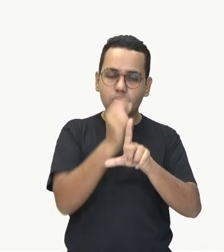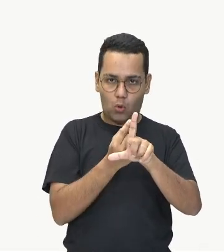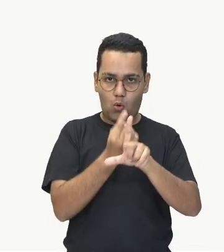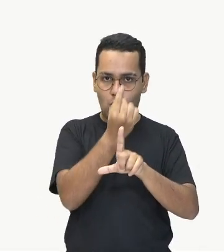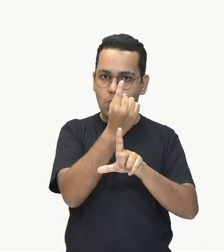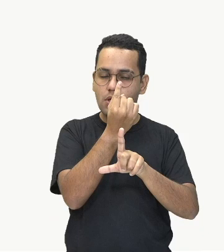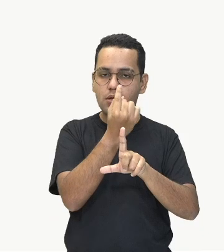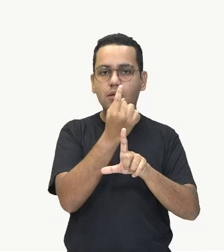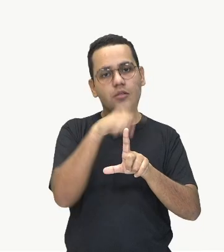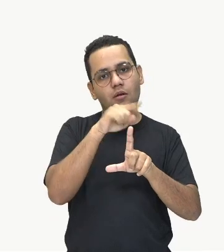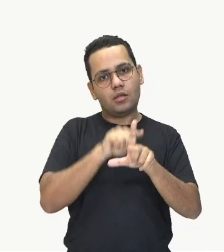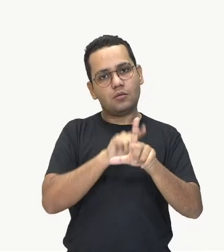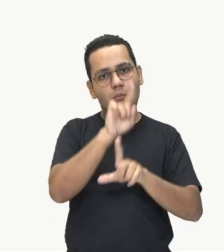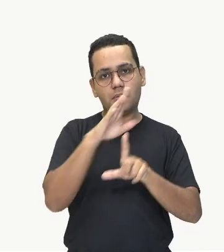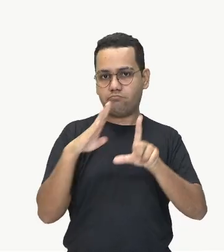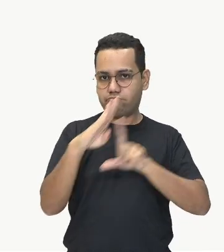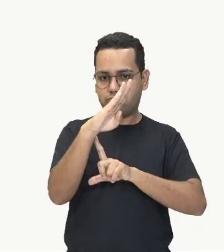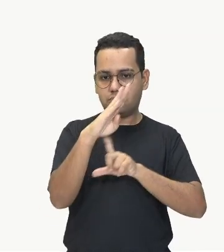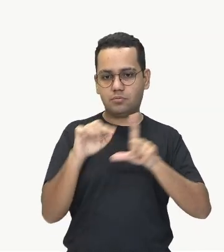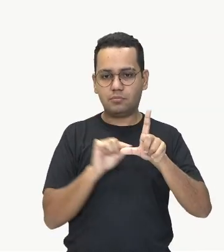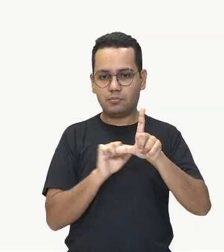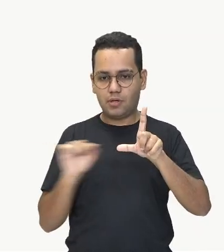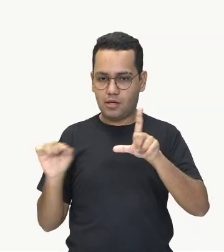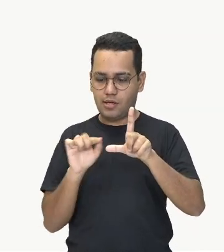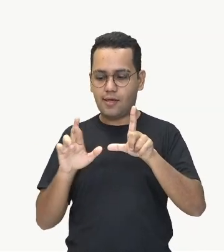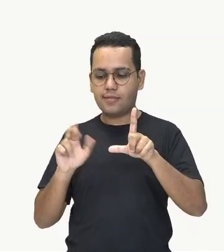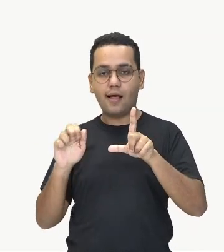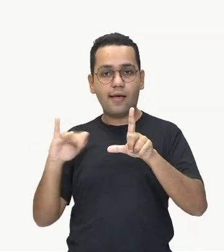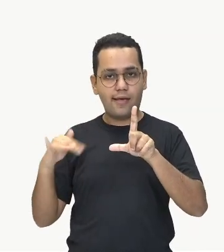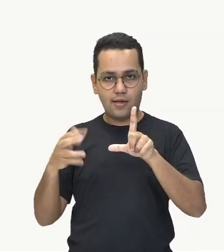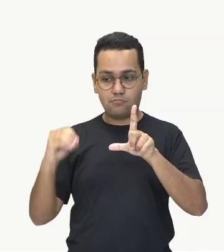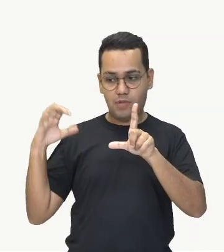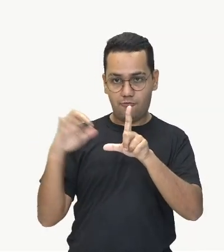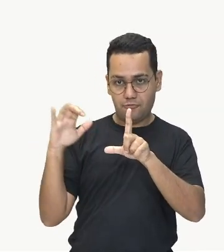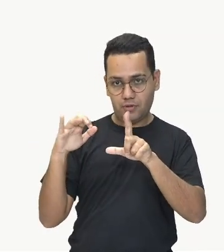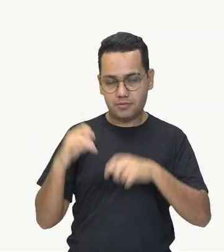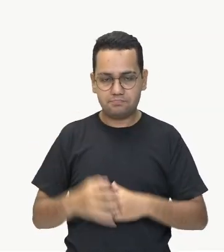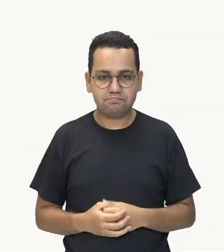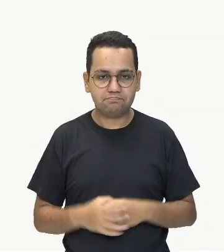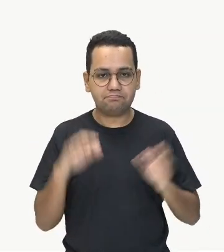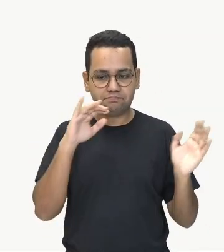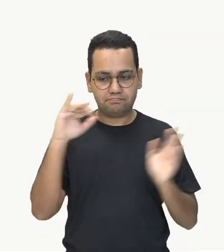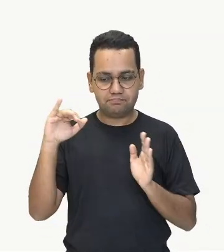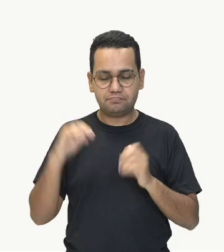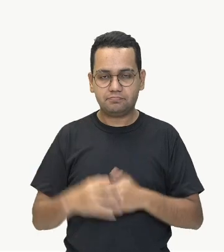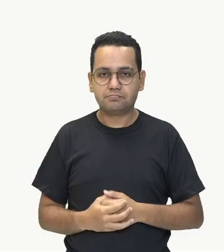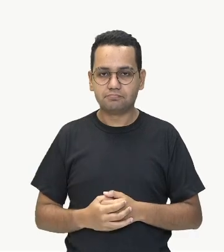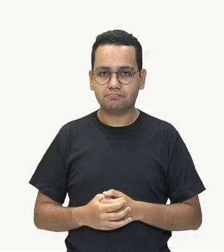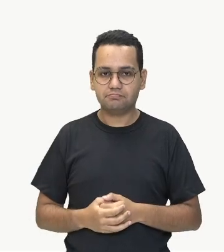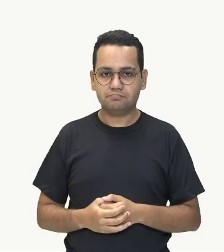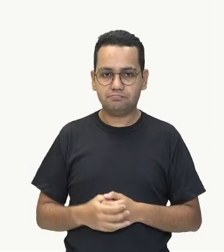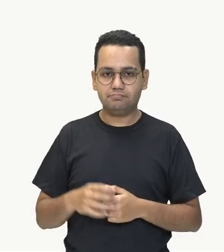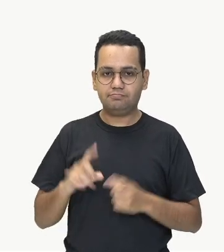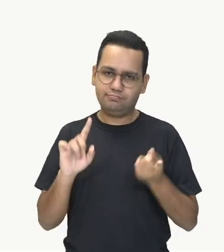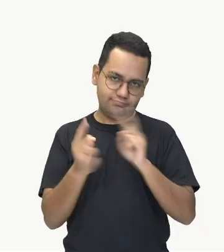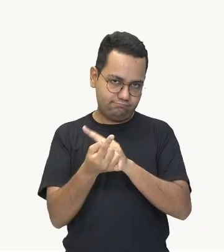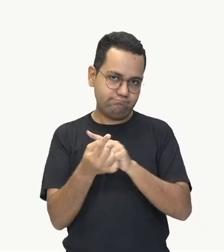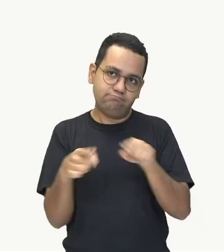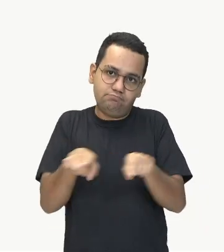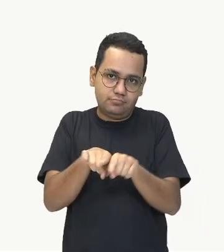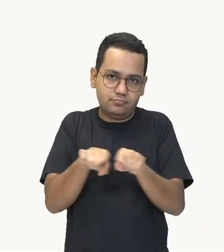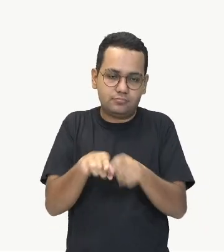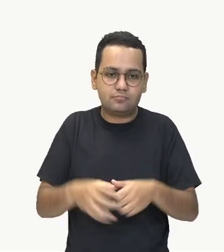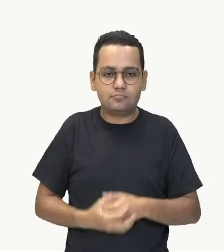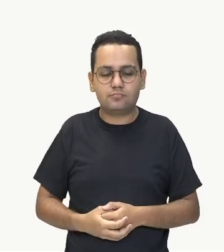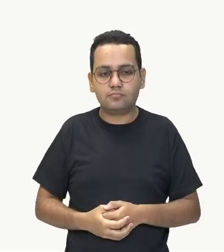nós temos caminho da reação o inverso também funciona né nós falamos que o Del H